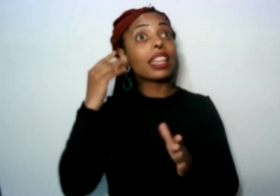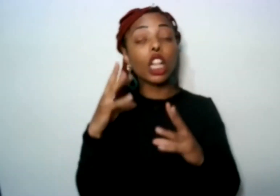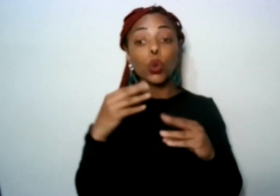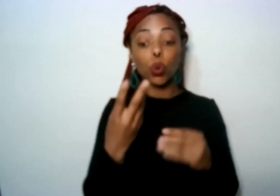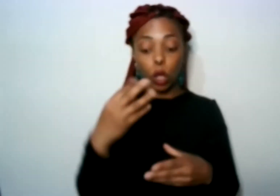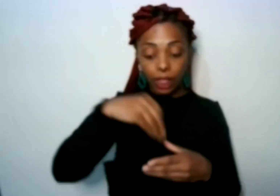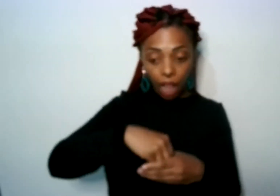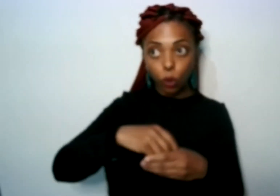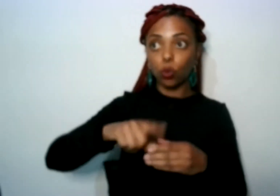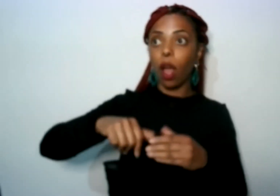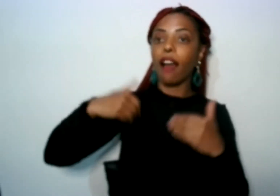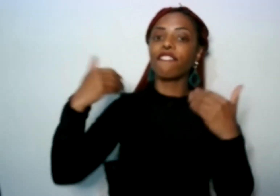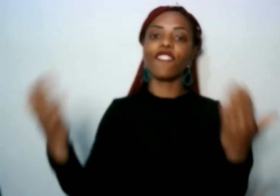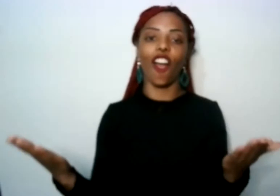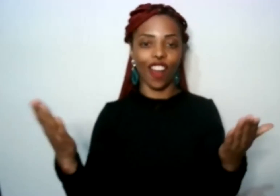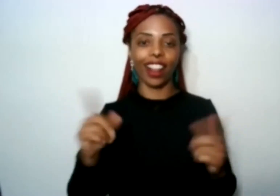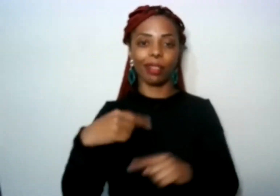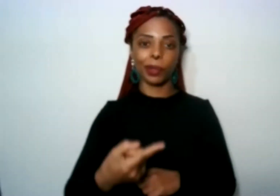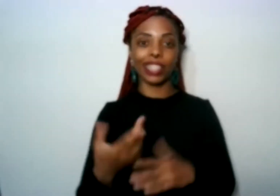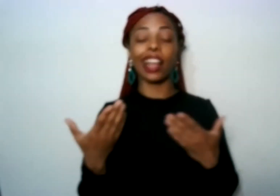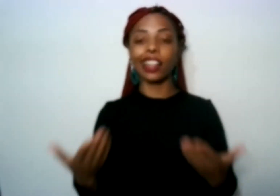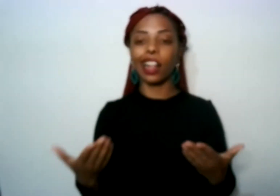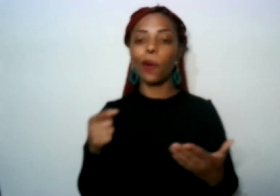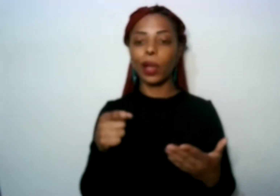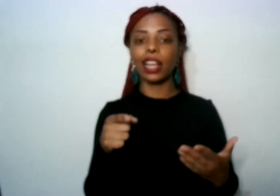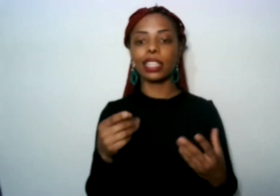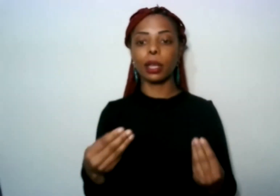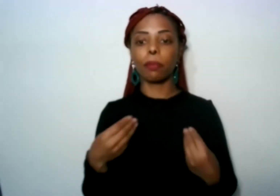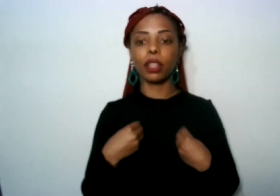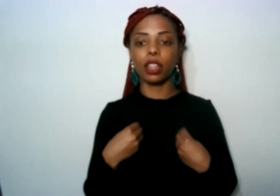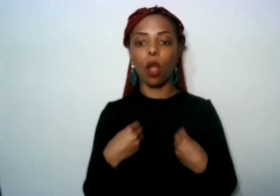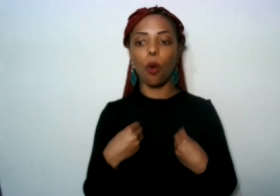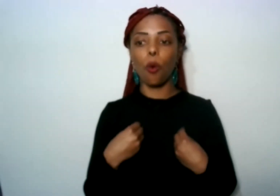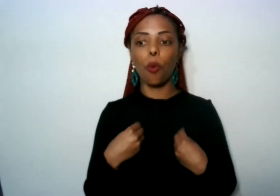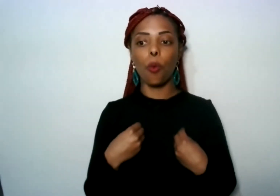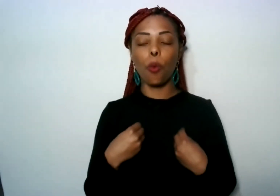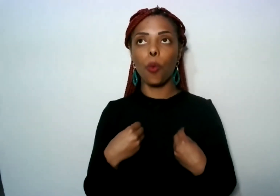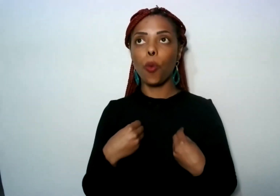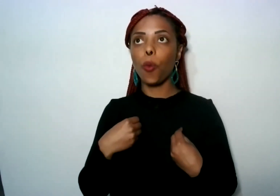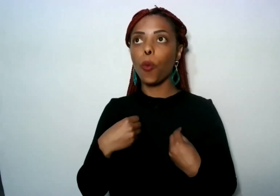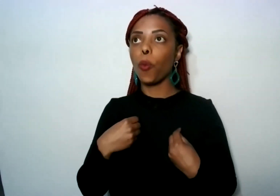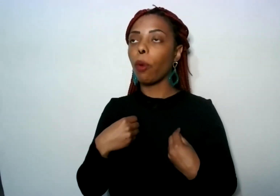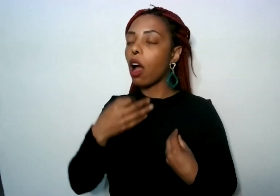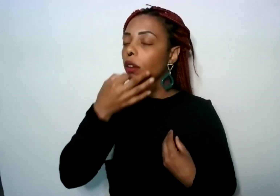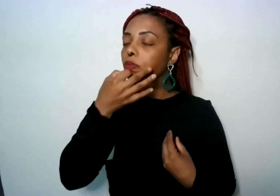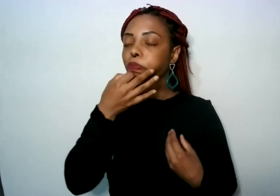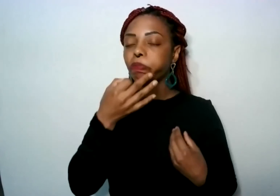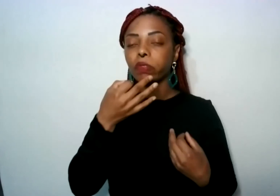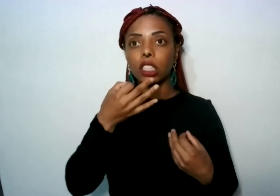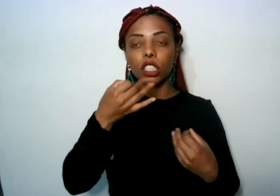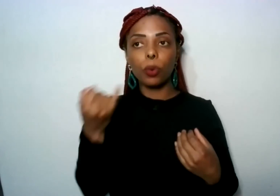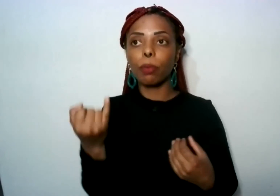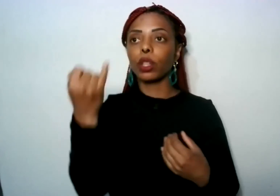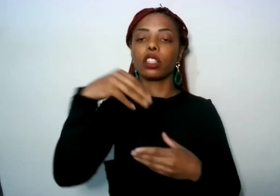então isso trouxe um olhar muito significativo para a pesquisa e coisas inéditas